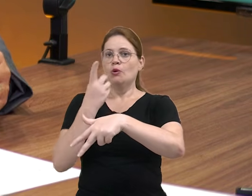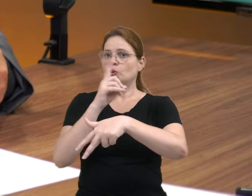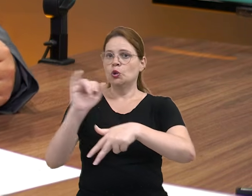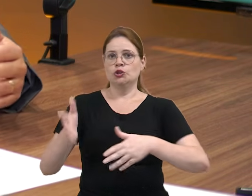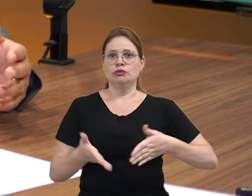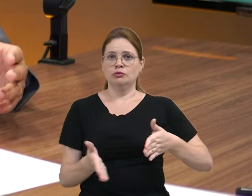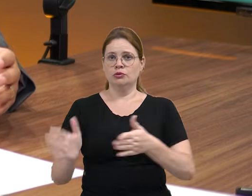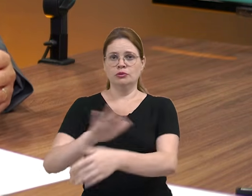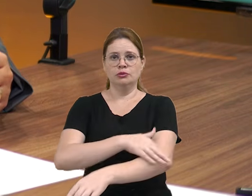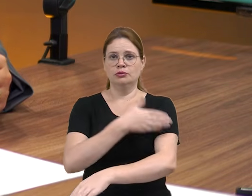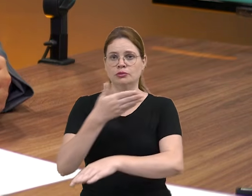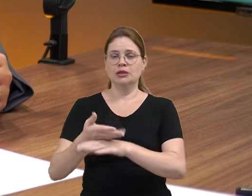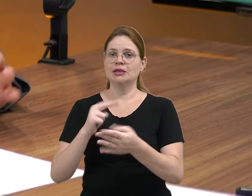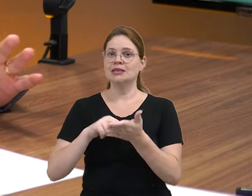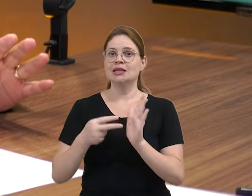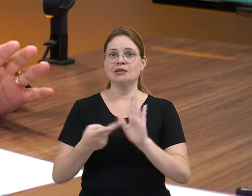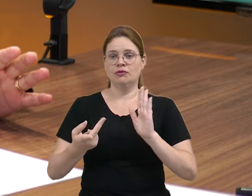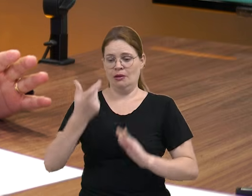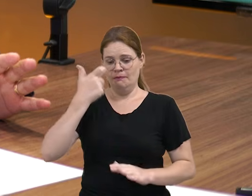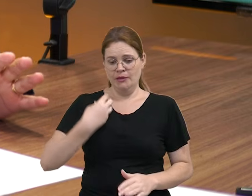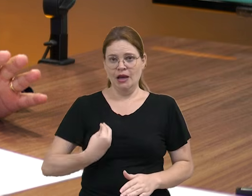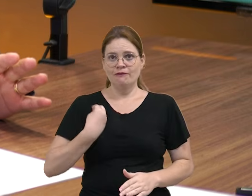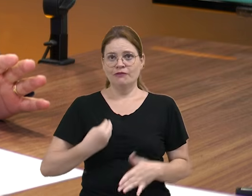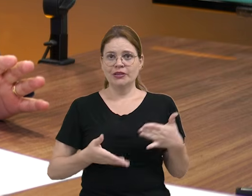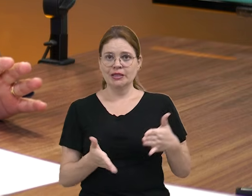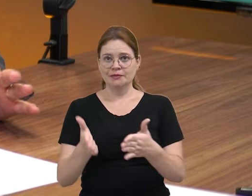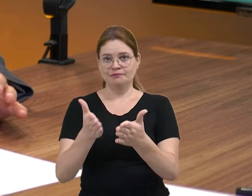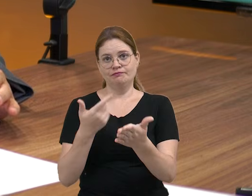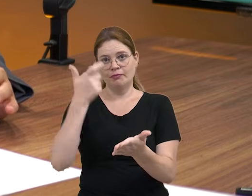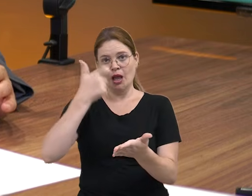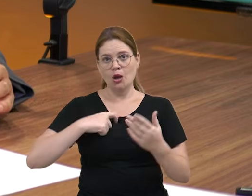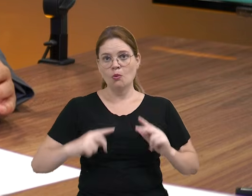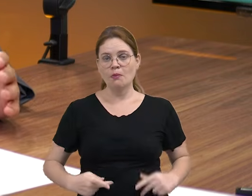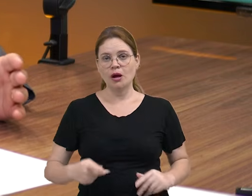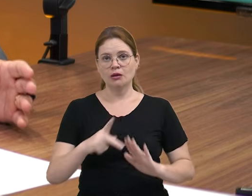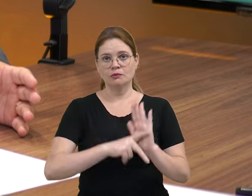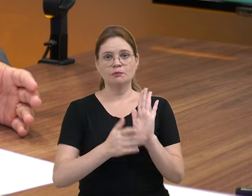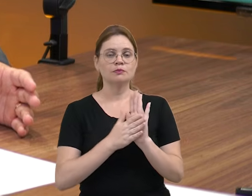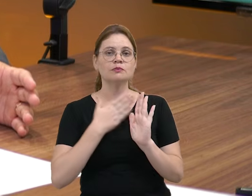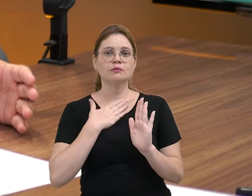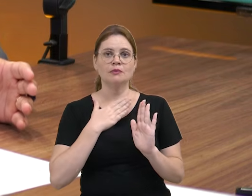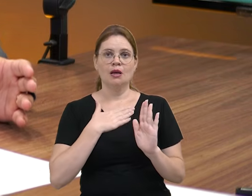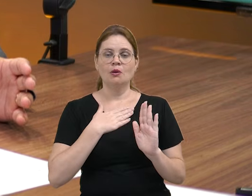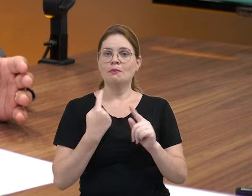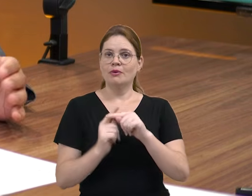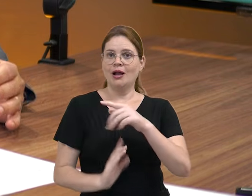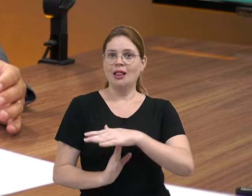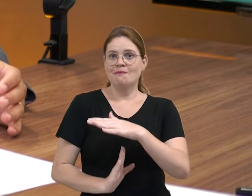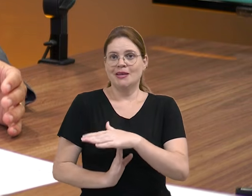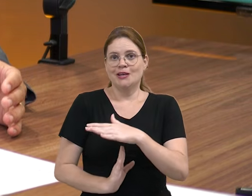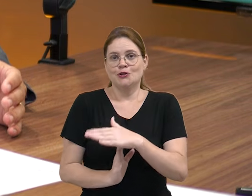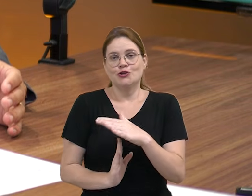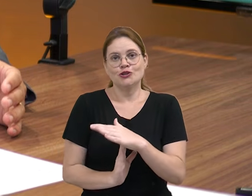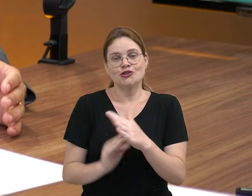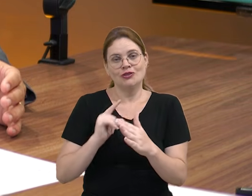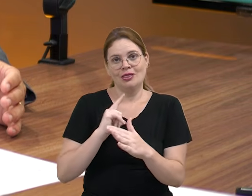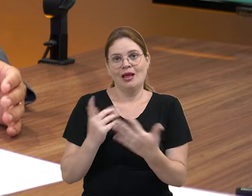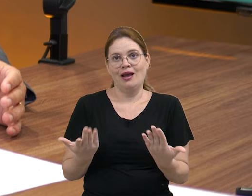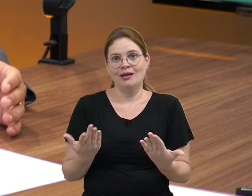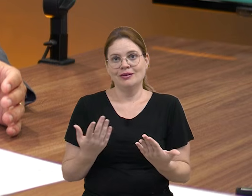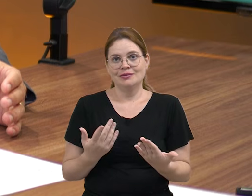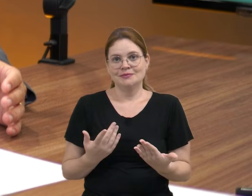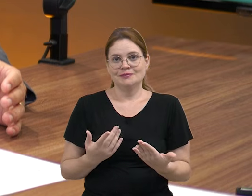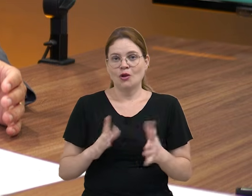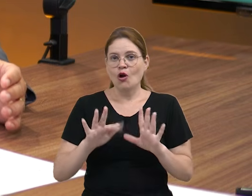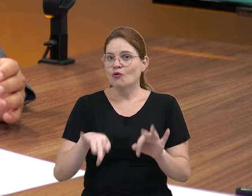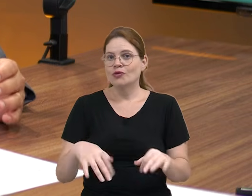É o caminho do homem por si só. É um caminho de morte. Porque o homem é limitado,